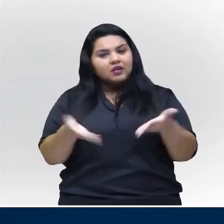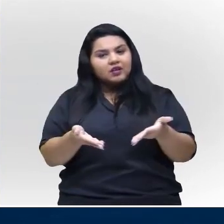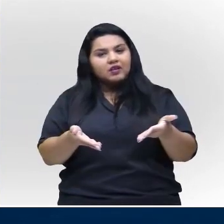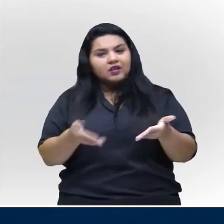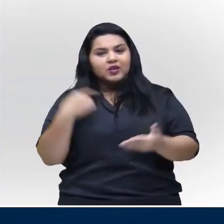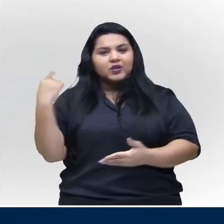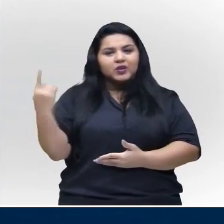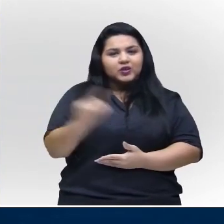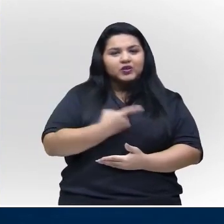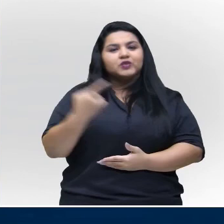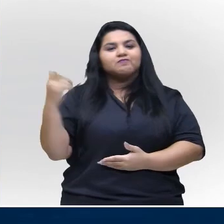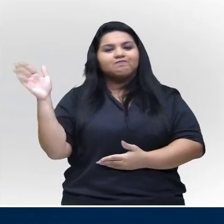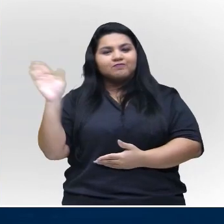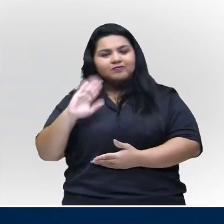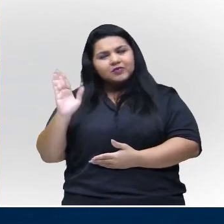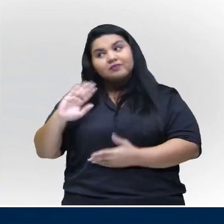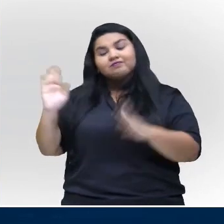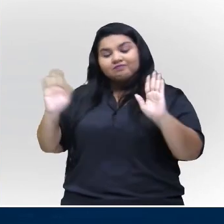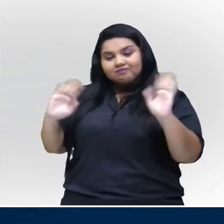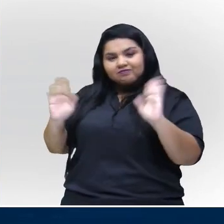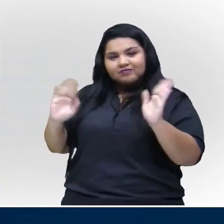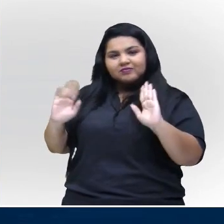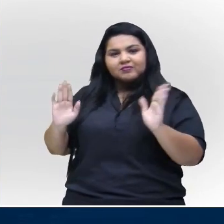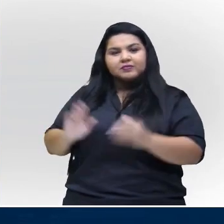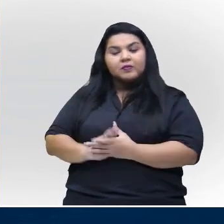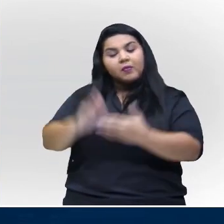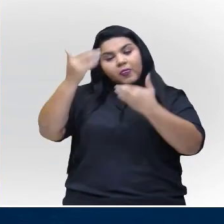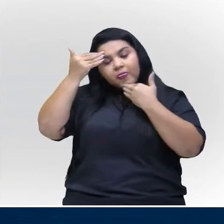a gente se despede. É isso aí, gente.